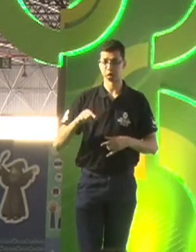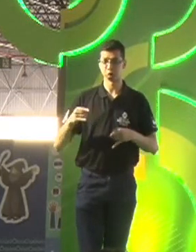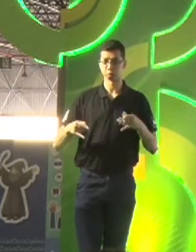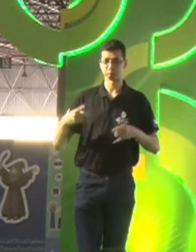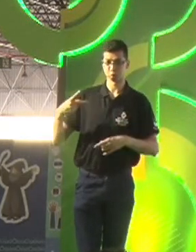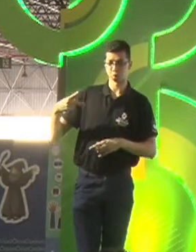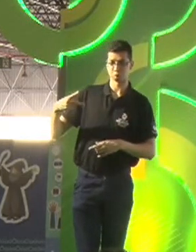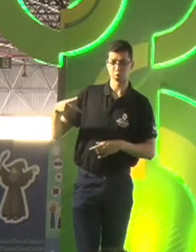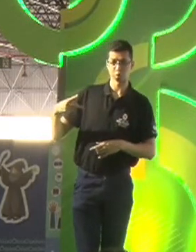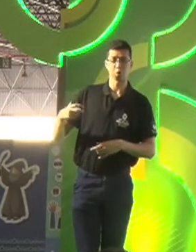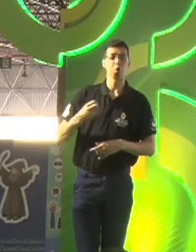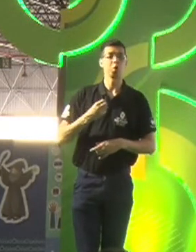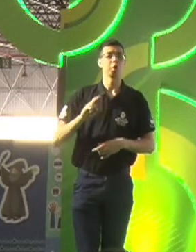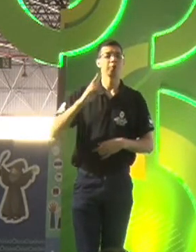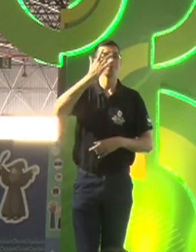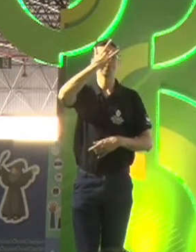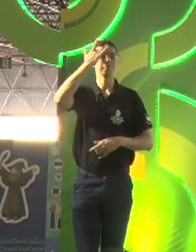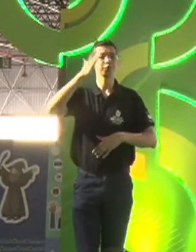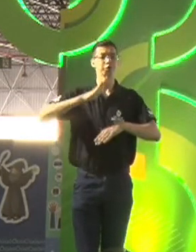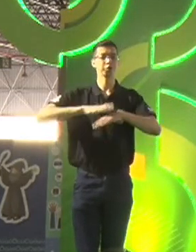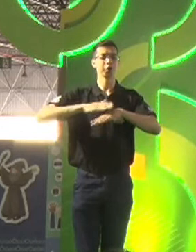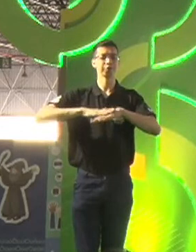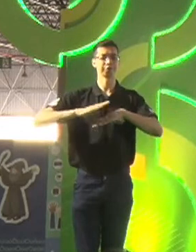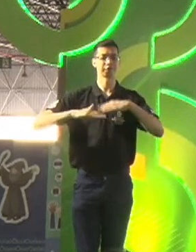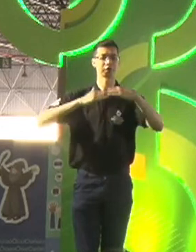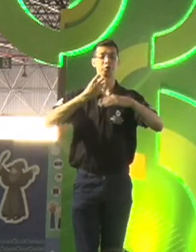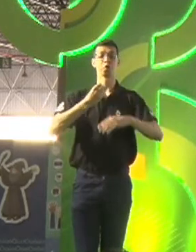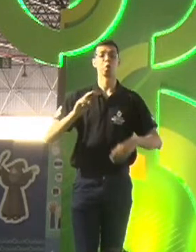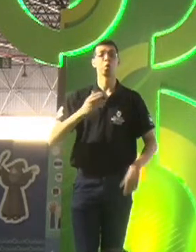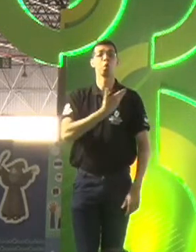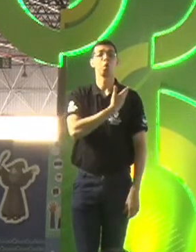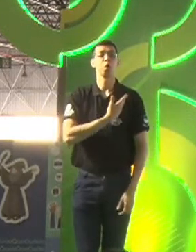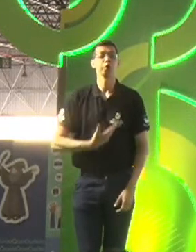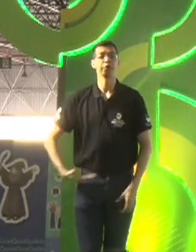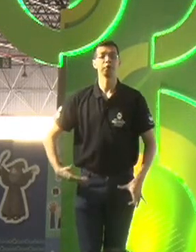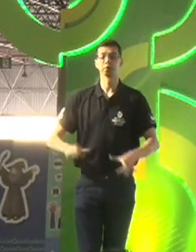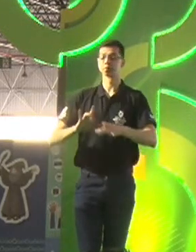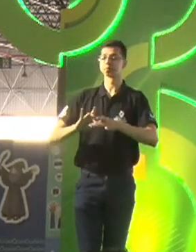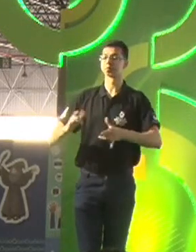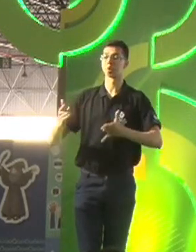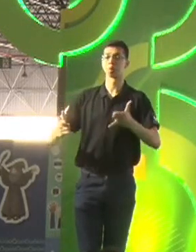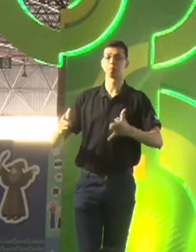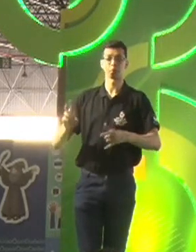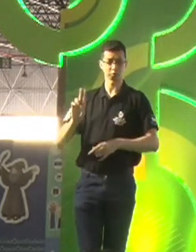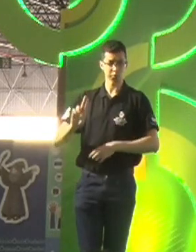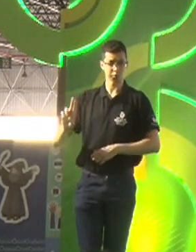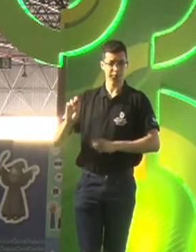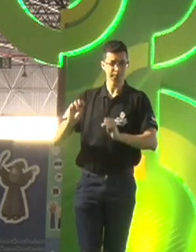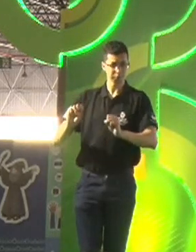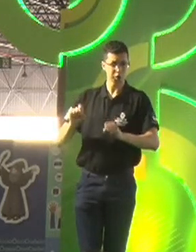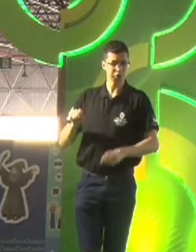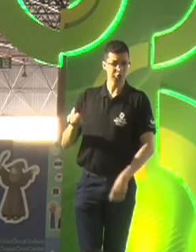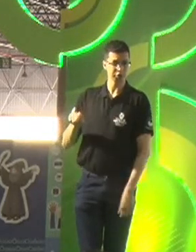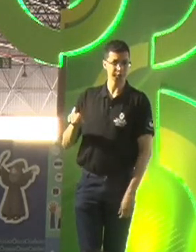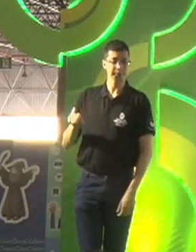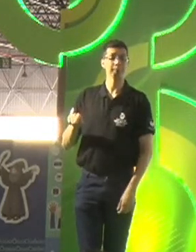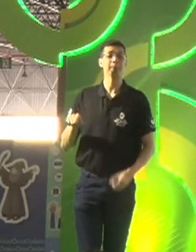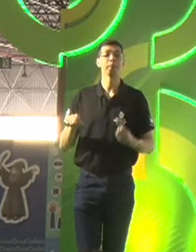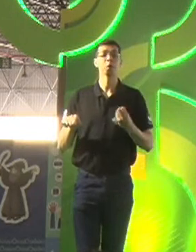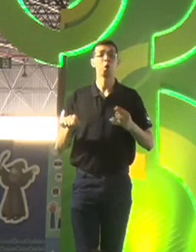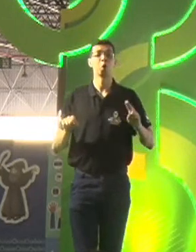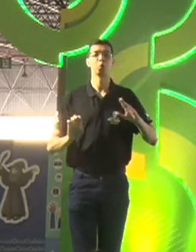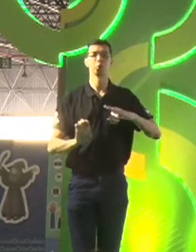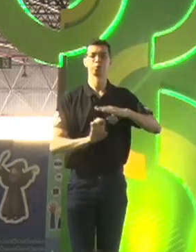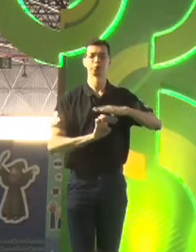robô é do desenvolvedor que fez ele é do governo que permitiu aquele robô tá sendo utilizado para aquela tarefa é da empresa